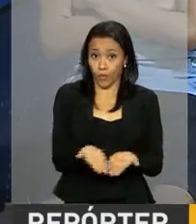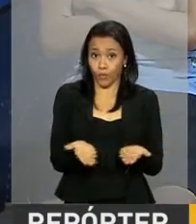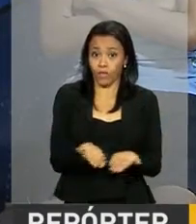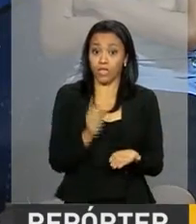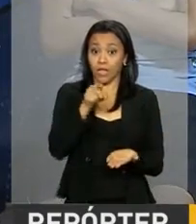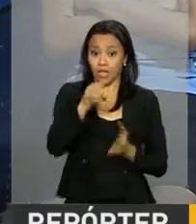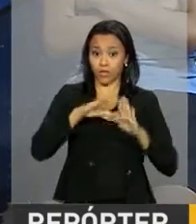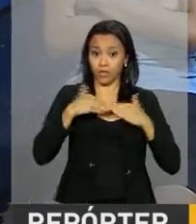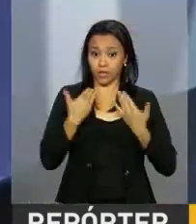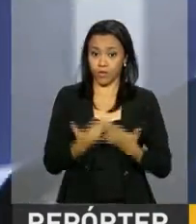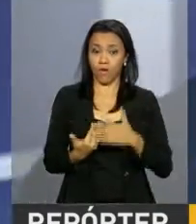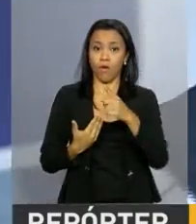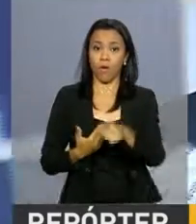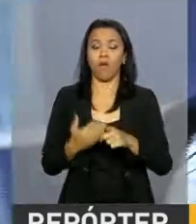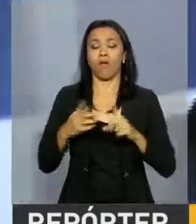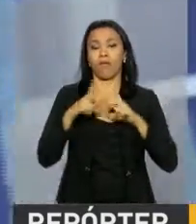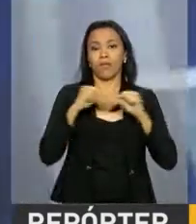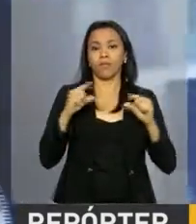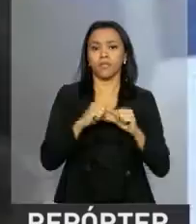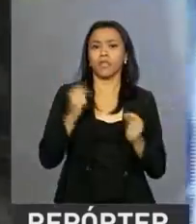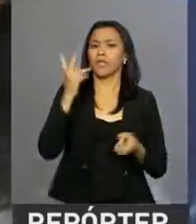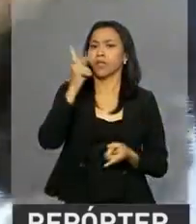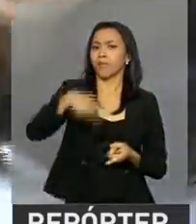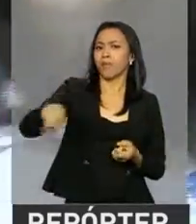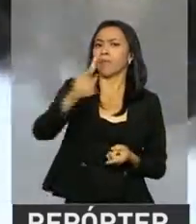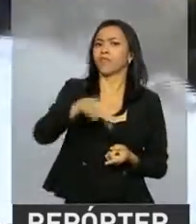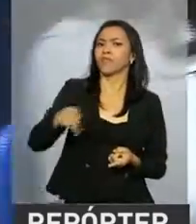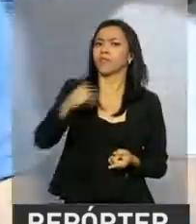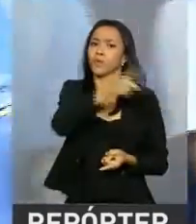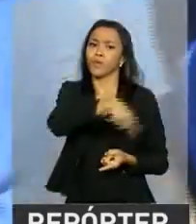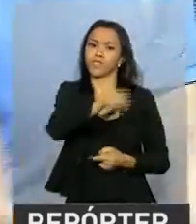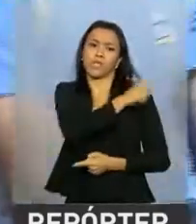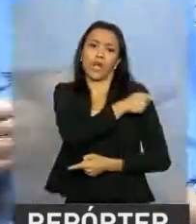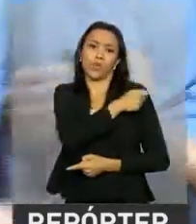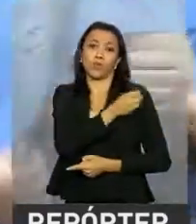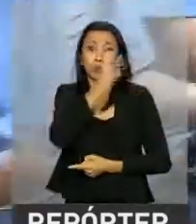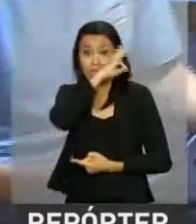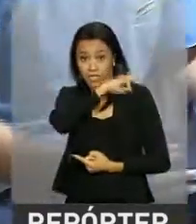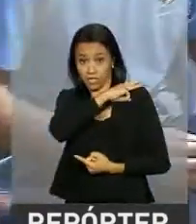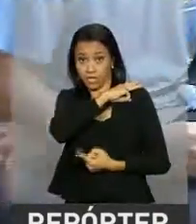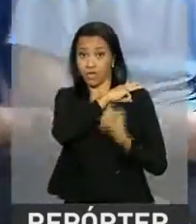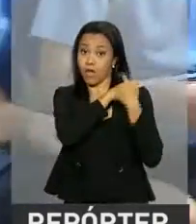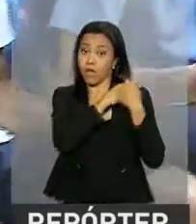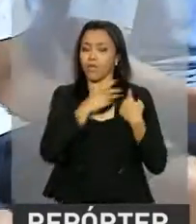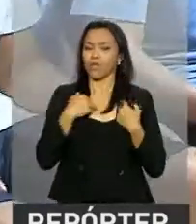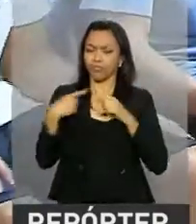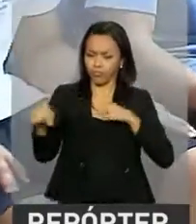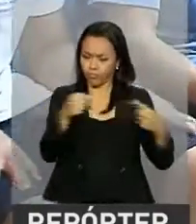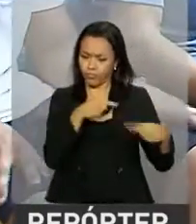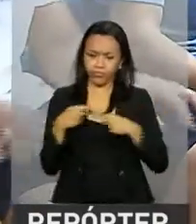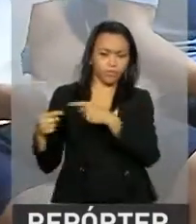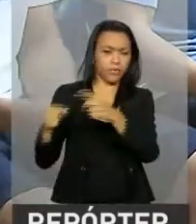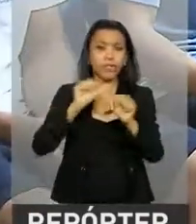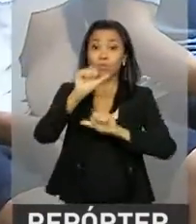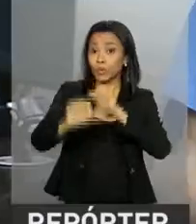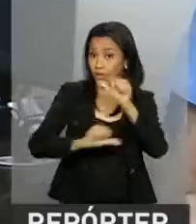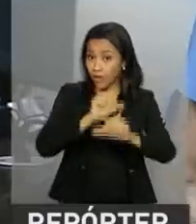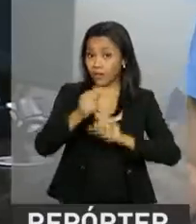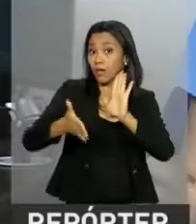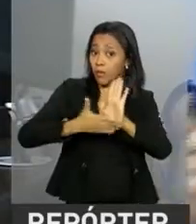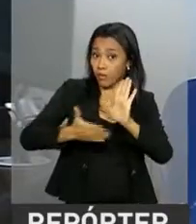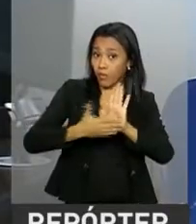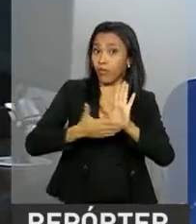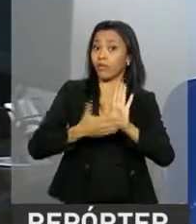Neste colégio de Brasília, professor e alunos do terceiro ano do ensino médio discutiram as mudanças nas séries finais do ensino